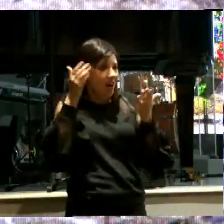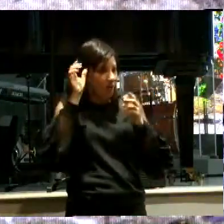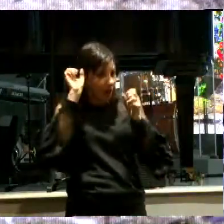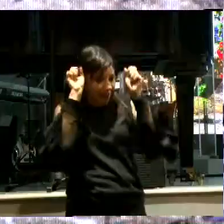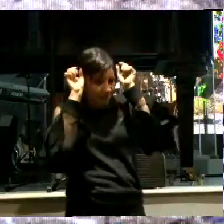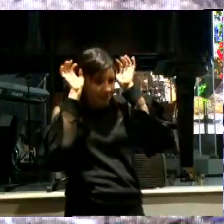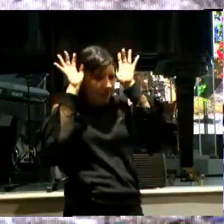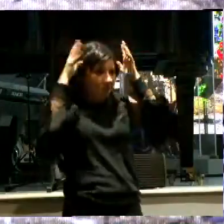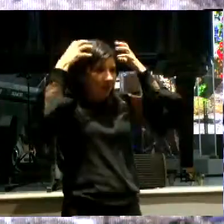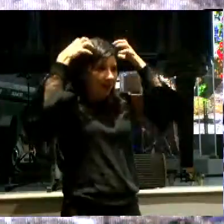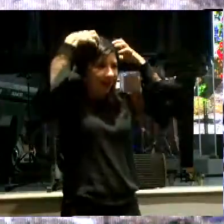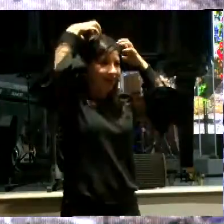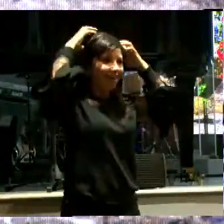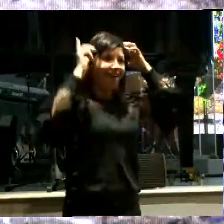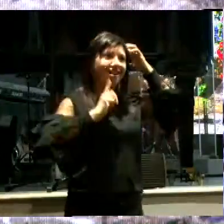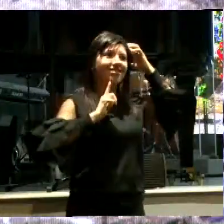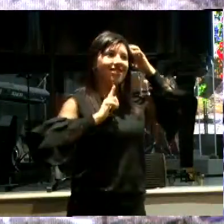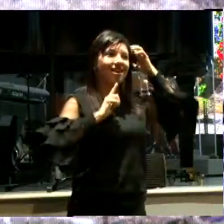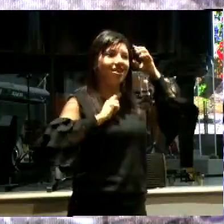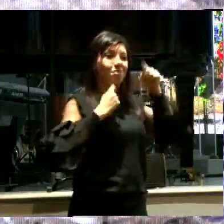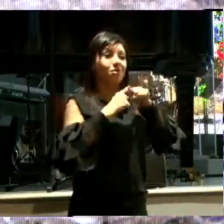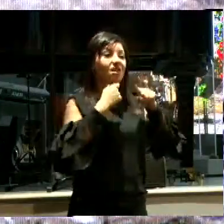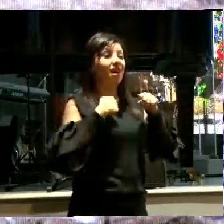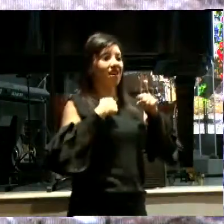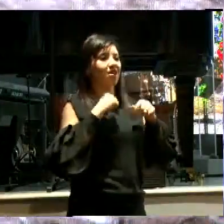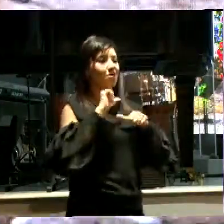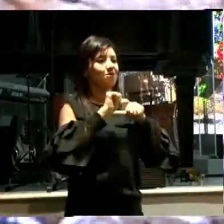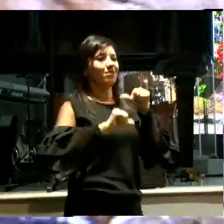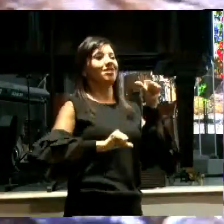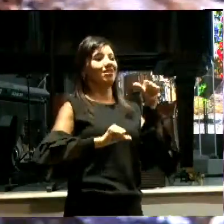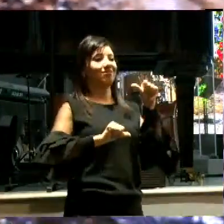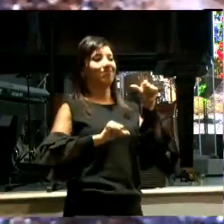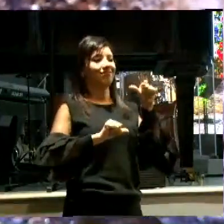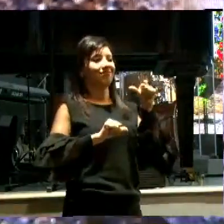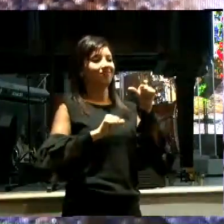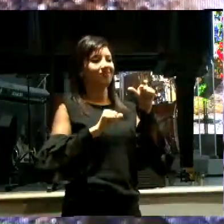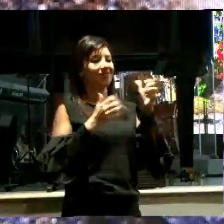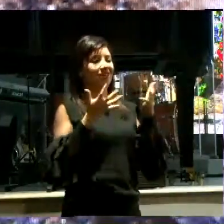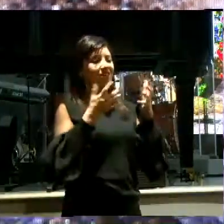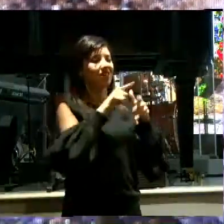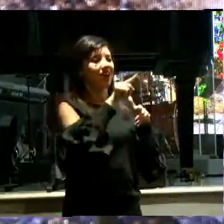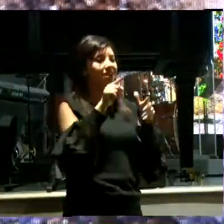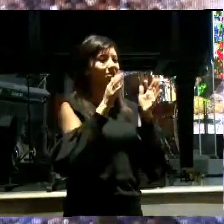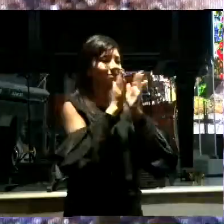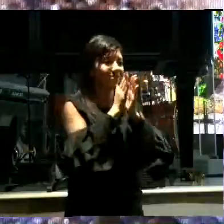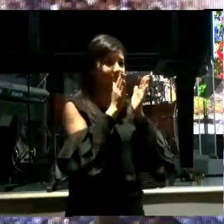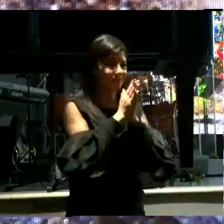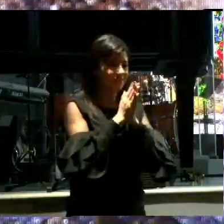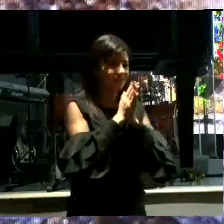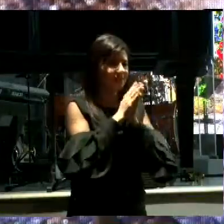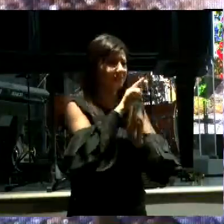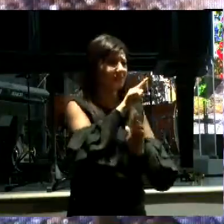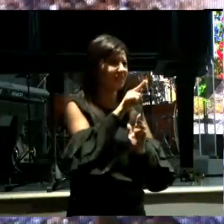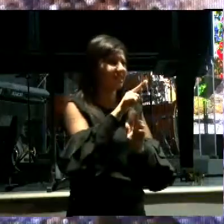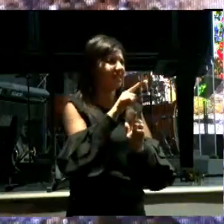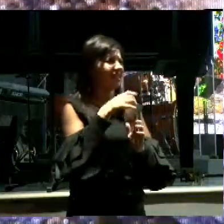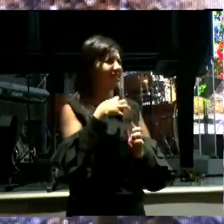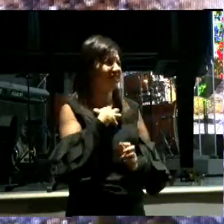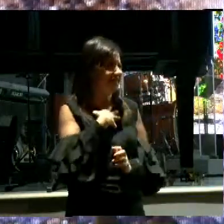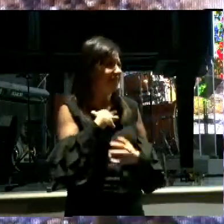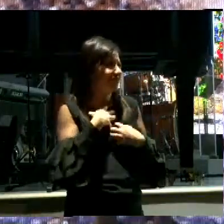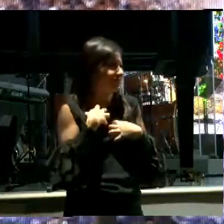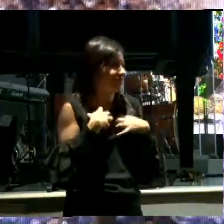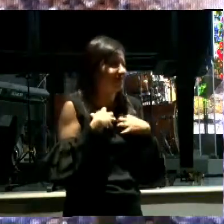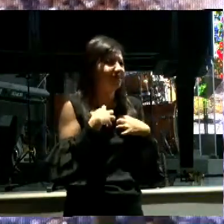entendeu? Então, eu quero orar por você. Você que está travada aí, eu queria que